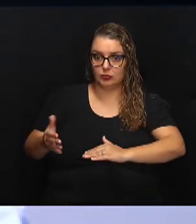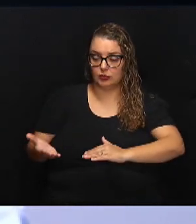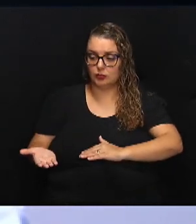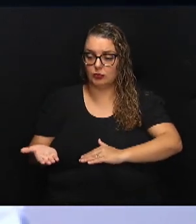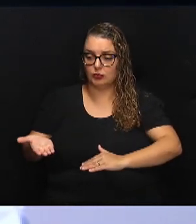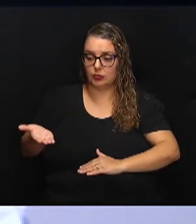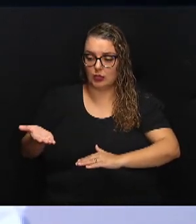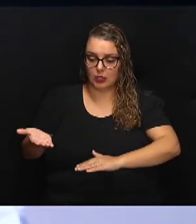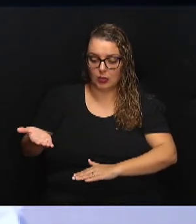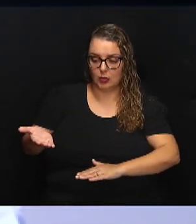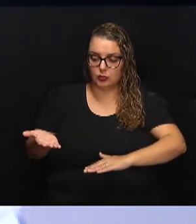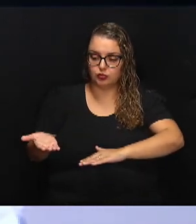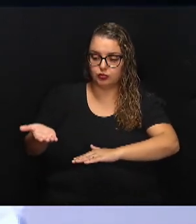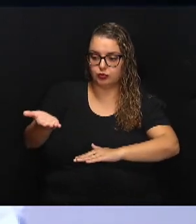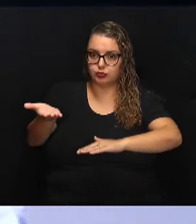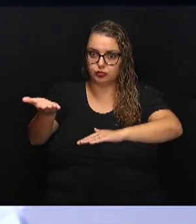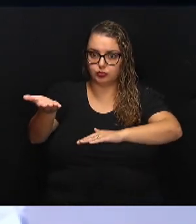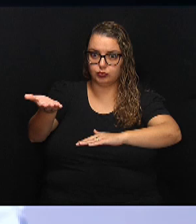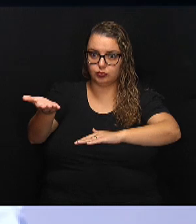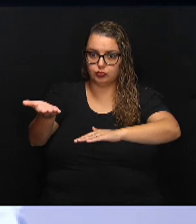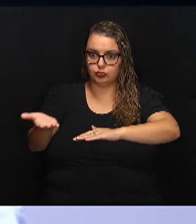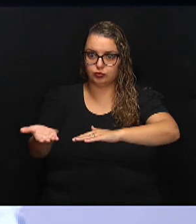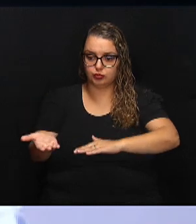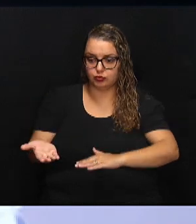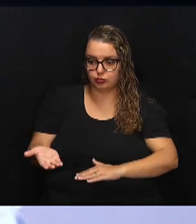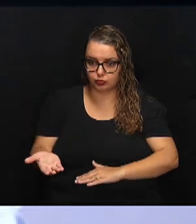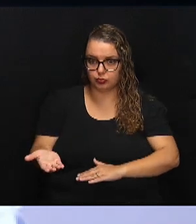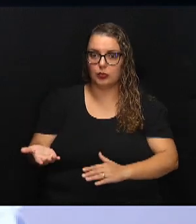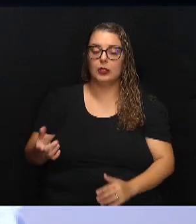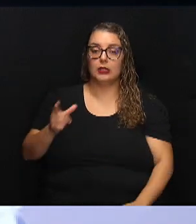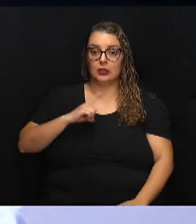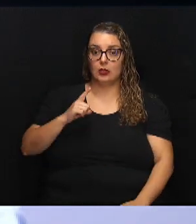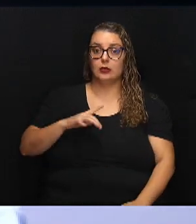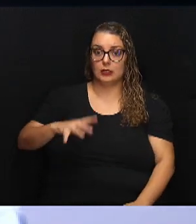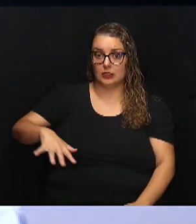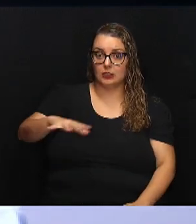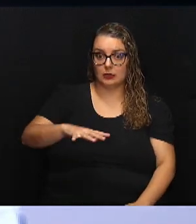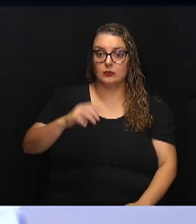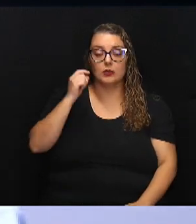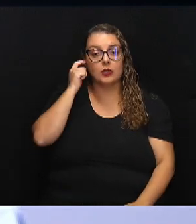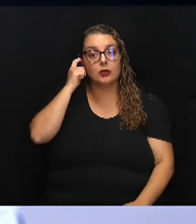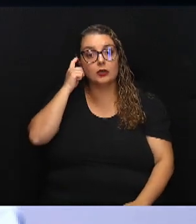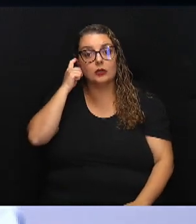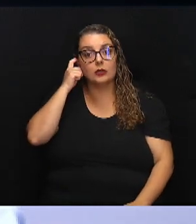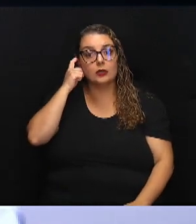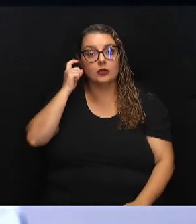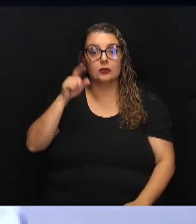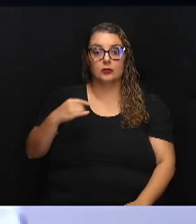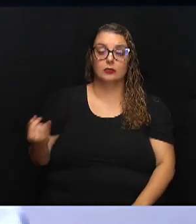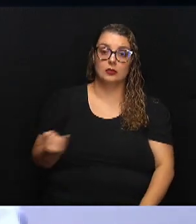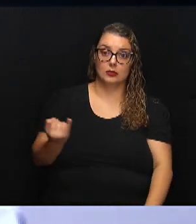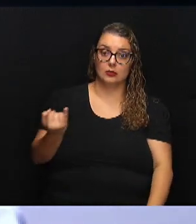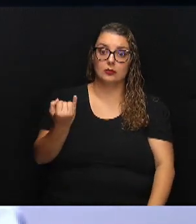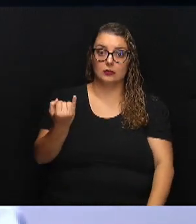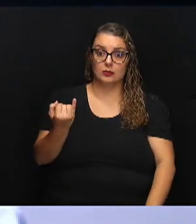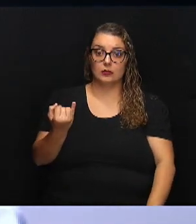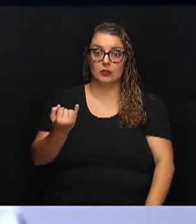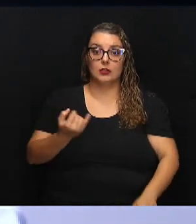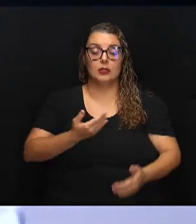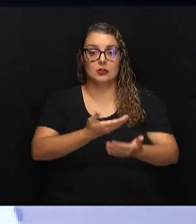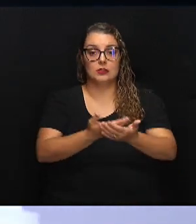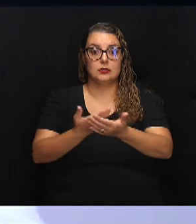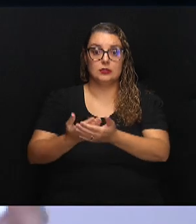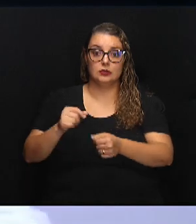sustentado e tenha esse rio perene, que é os rios constantes que nós temos aqui na nossa região. Então é importante que esse estudo seja